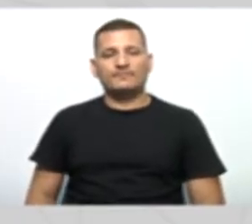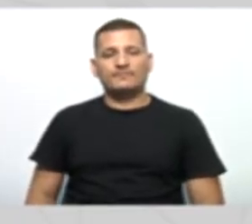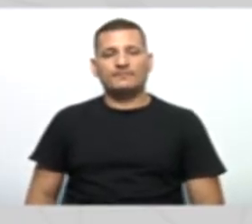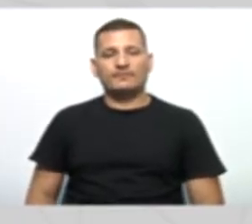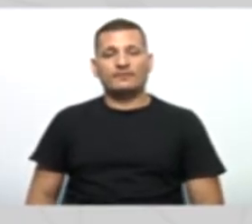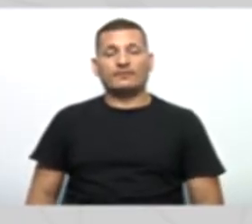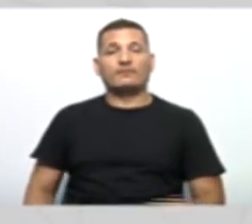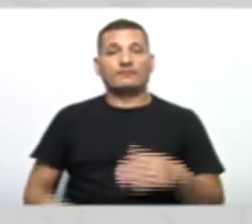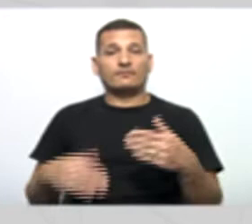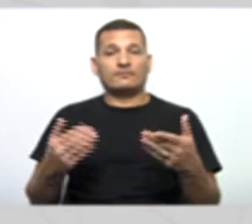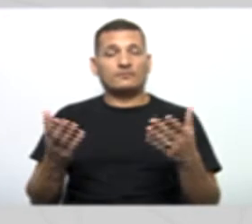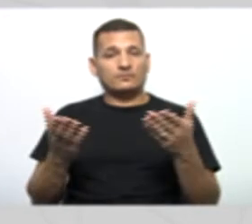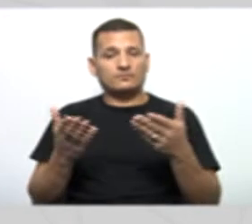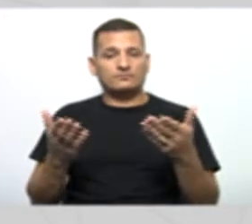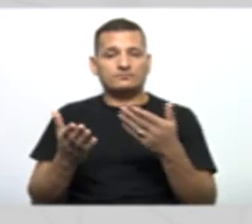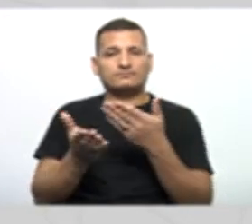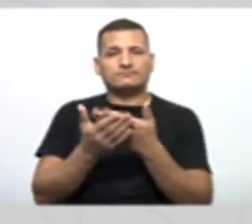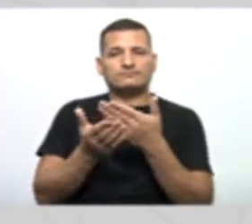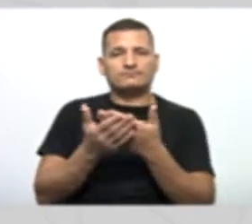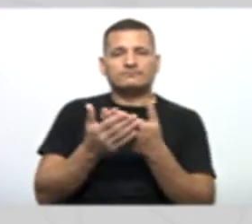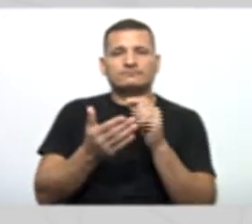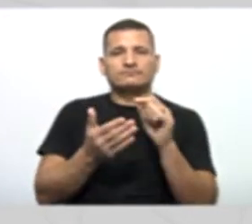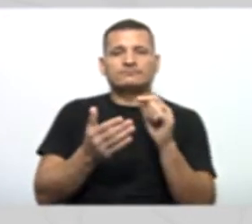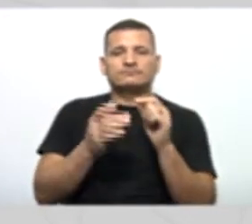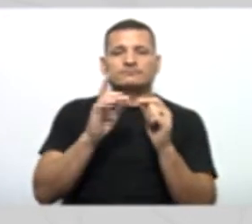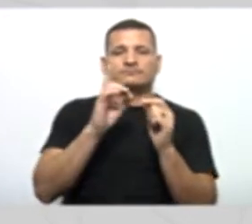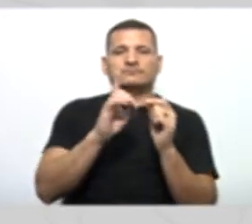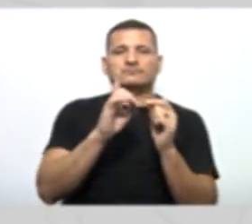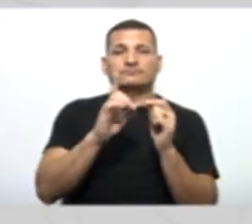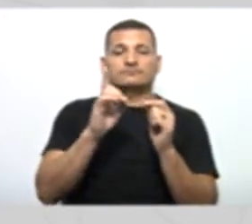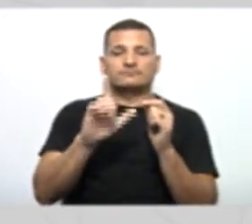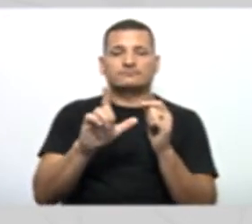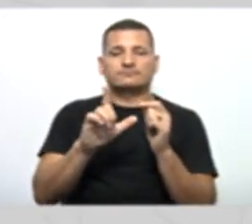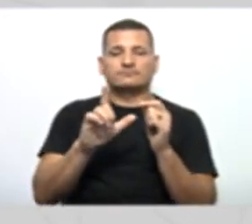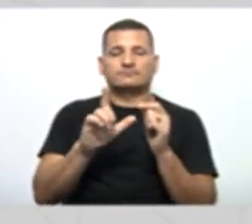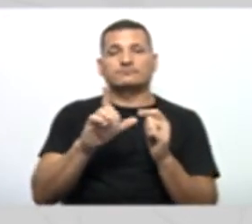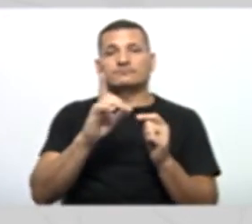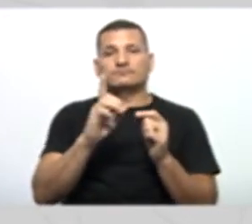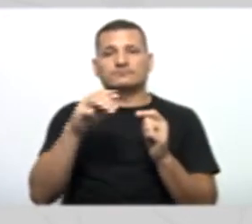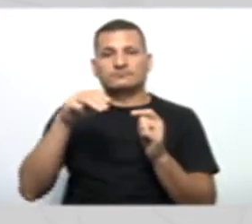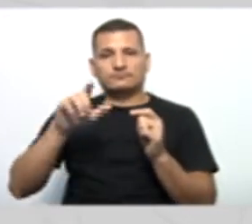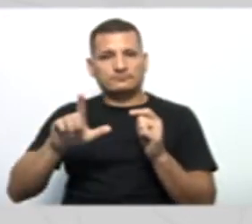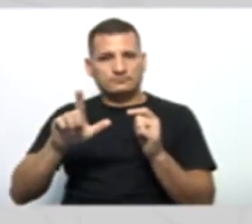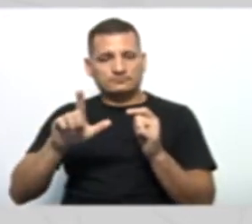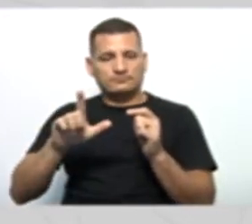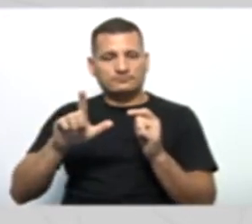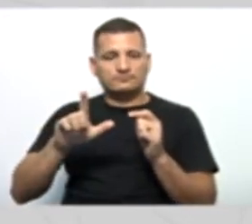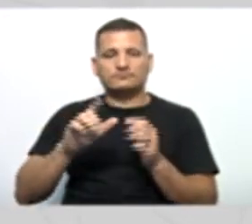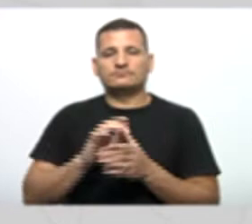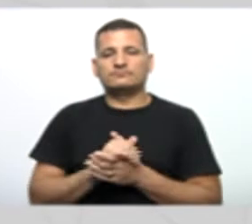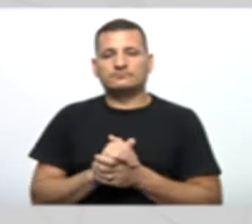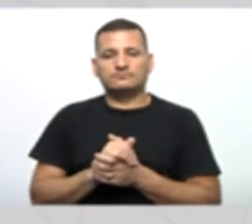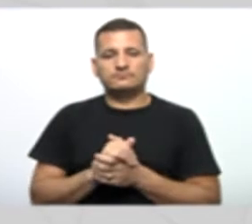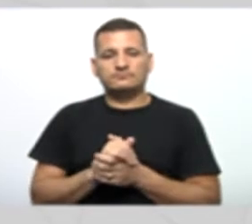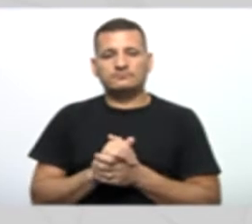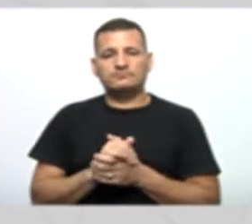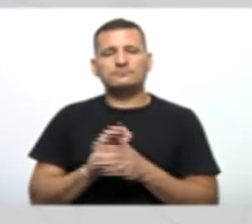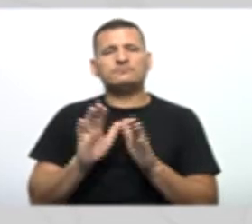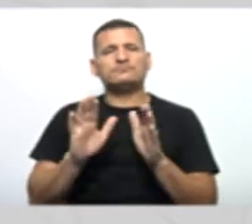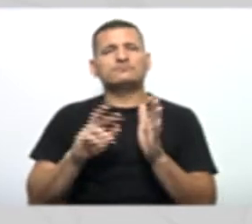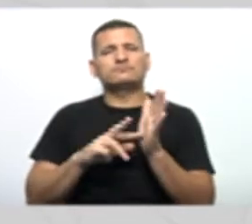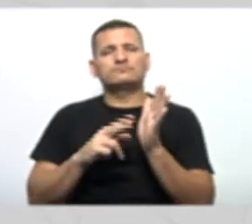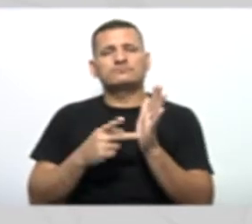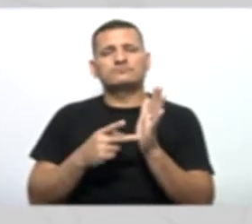nessa aula nós vamos ver somente DDL e DML. Mas antes vamos ver um pouquinho aqui o que